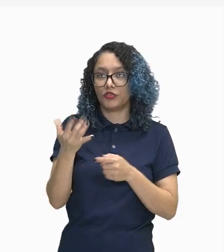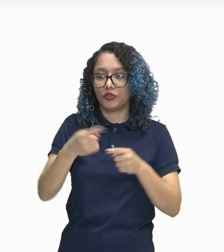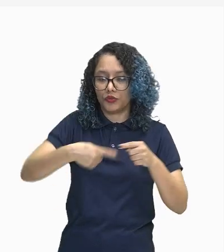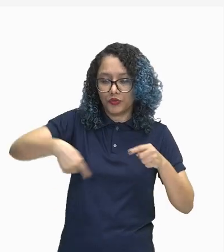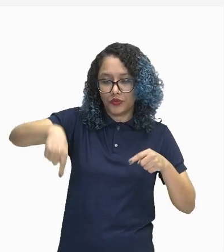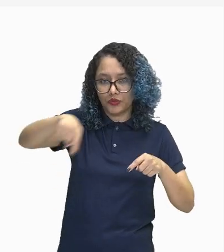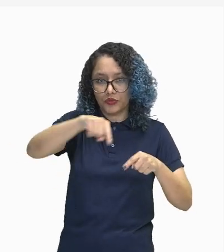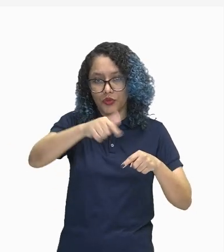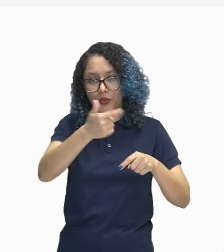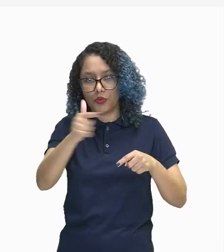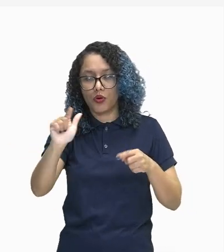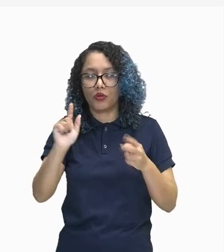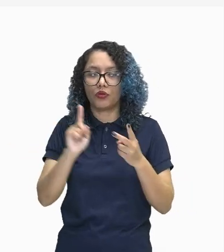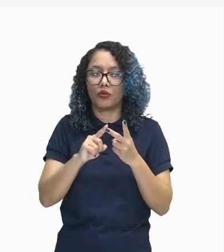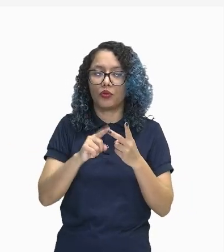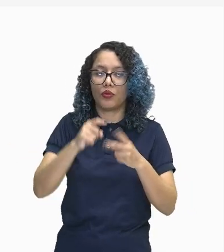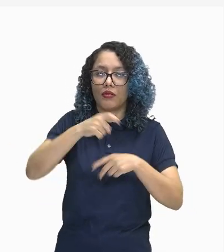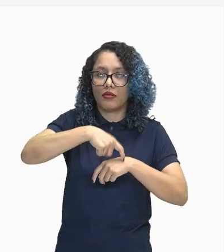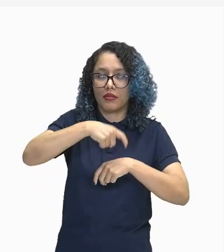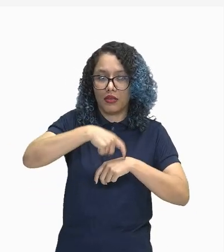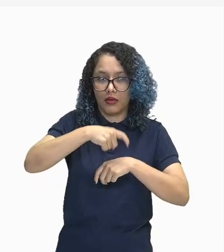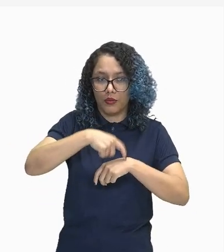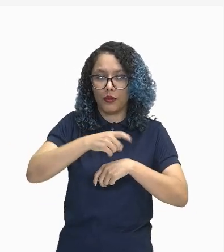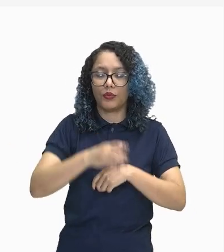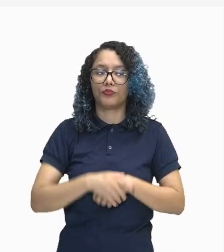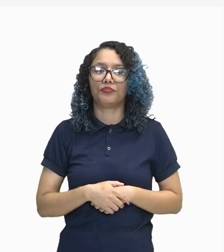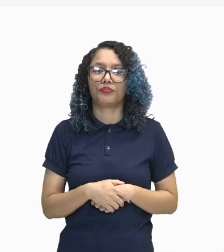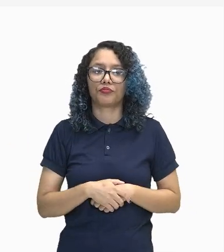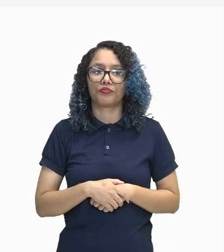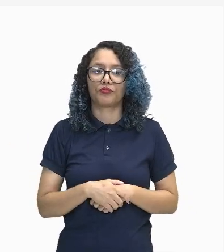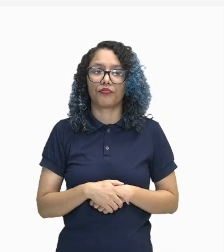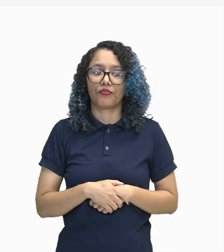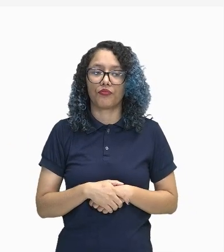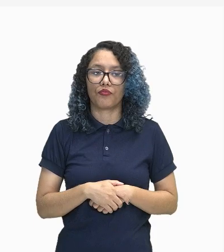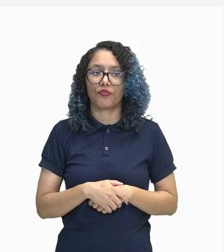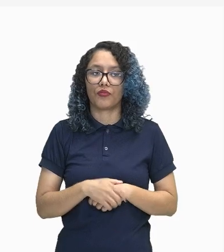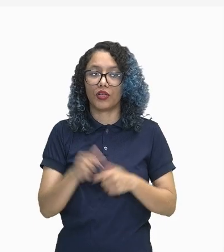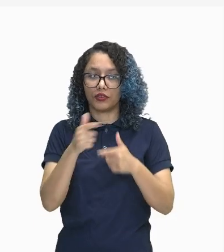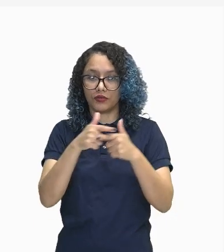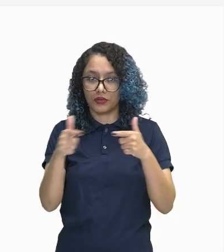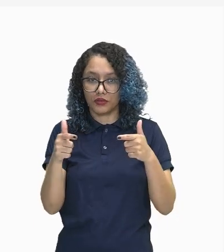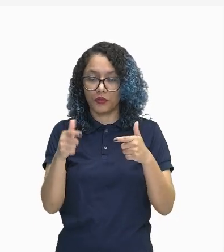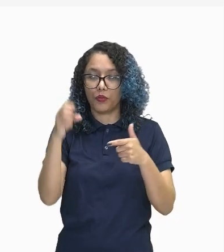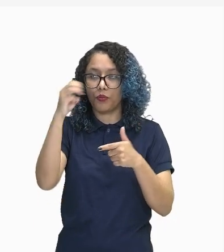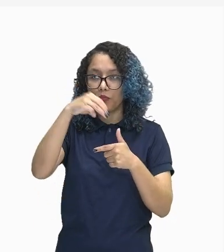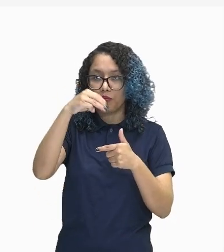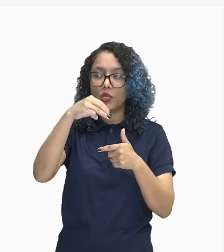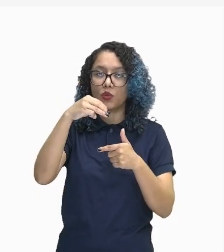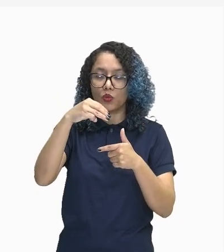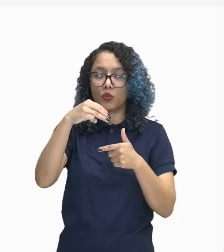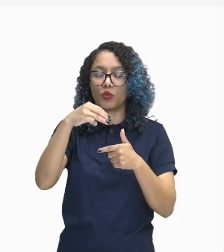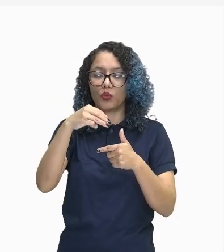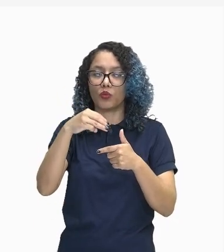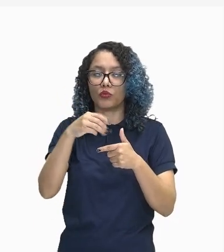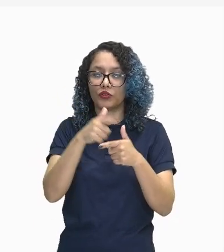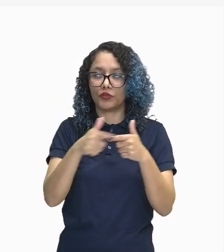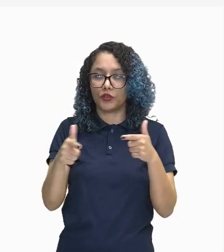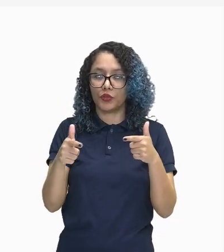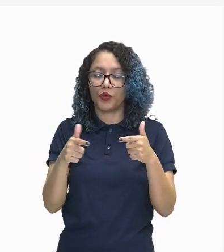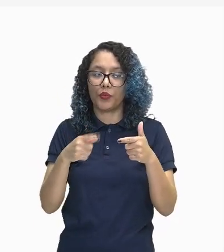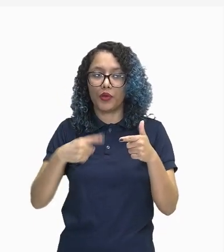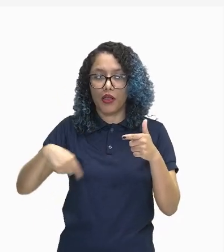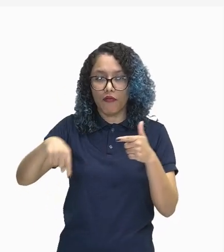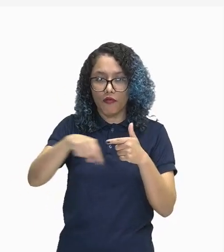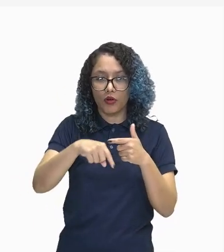né, e o tempo, ou melhor, a razão entre o tempo e a quantidade de volta, porque a gente quer saber quem foi mais rápido, né? Então,